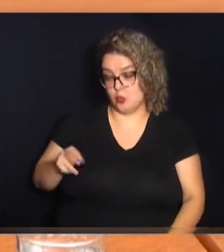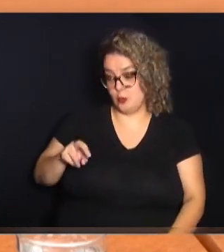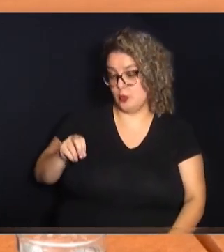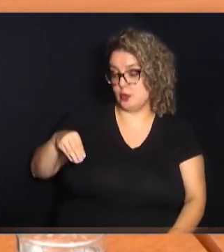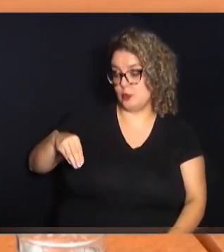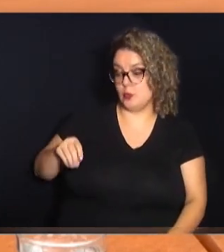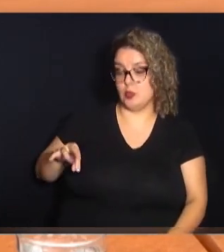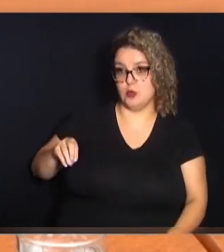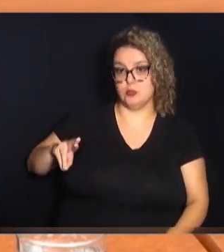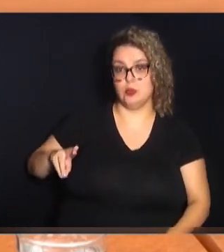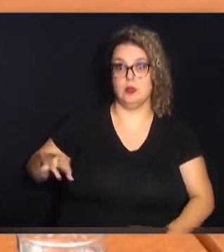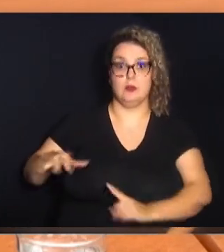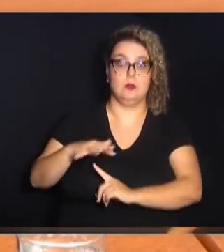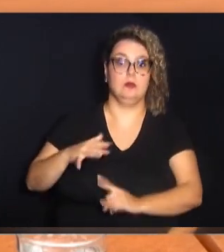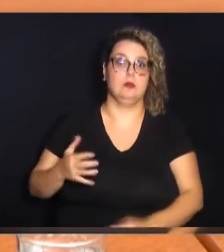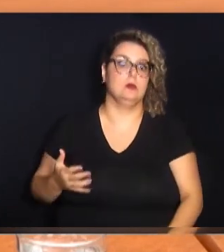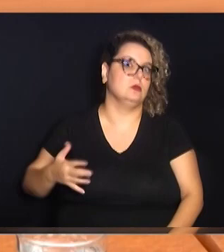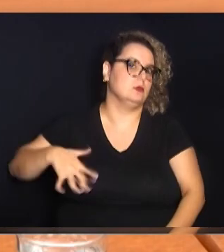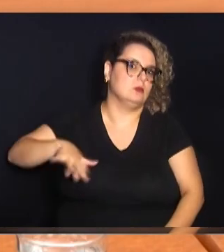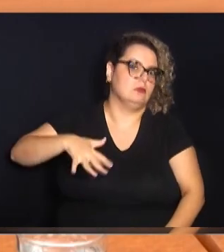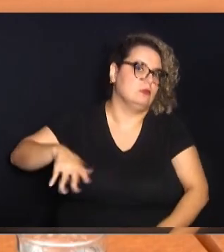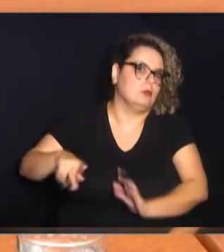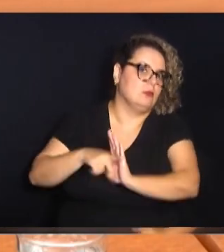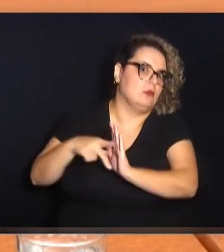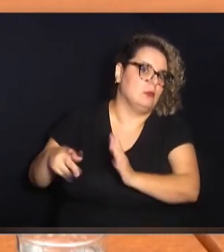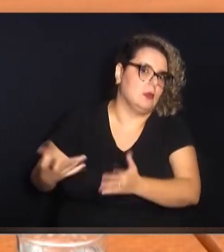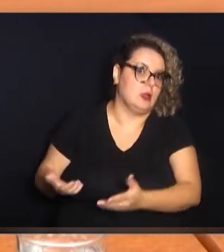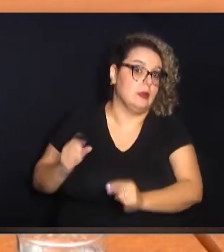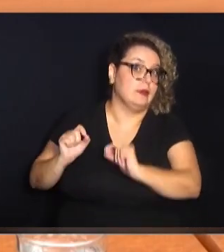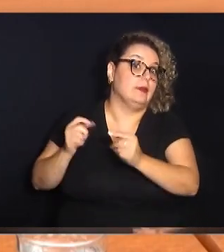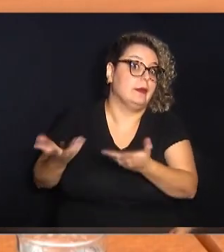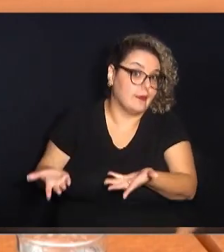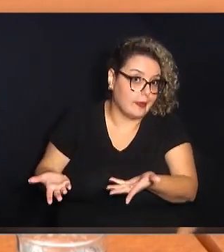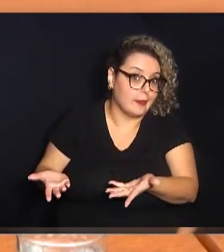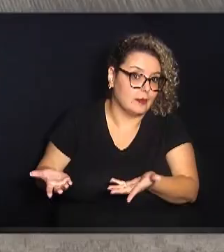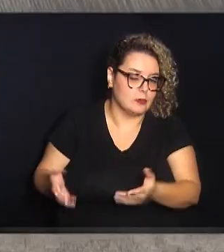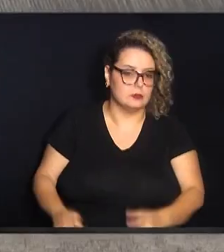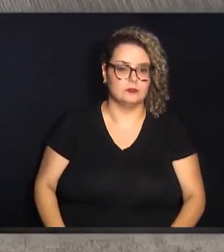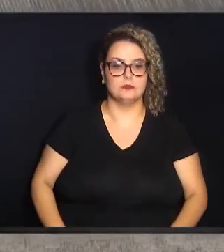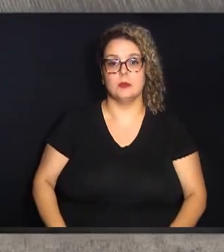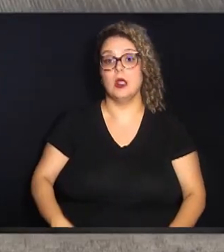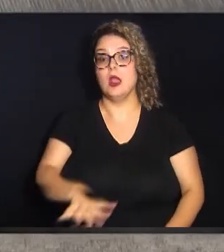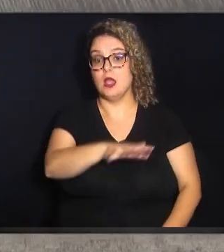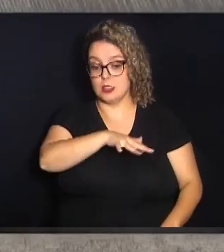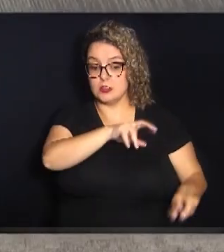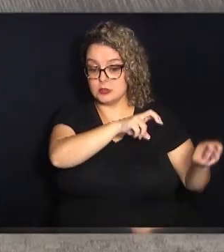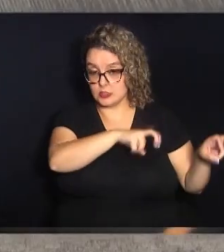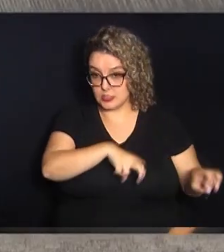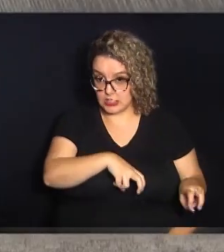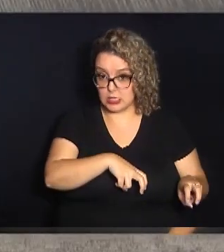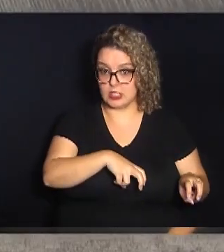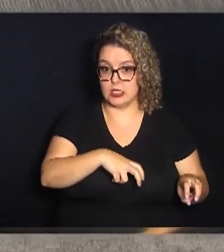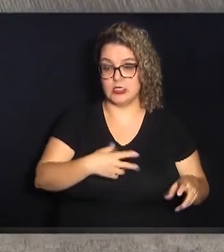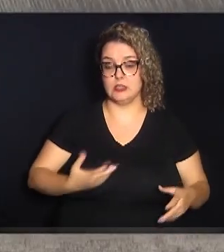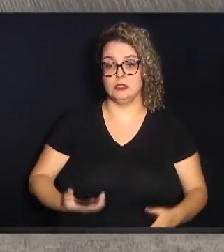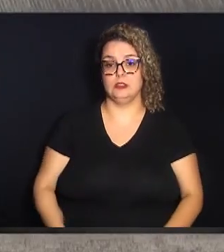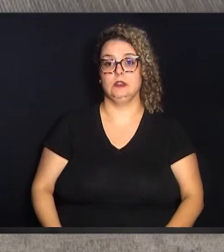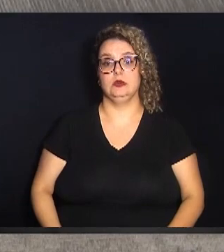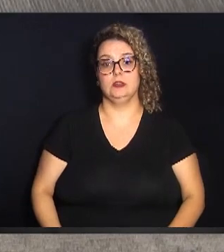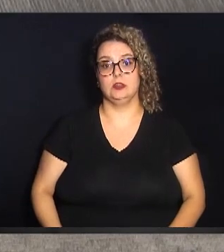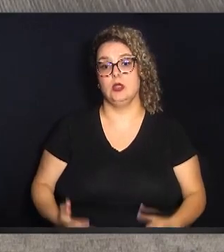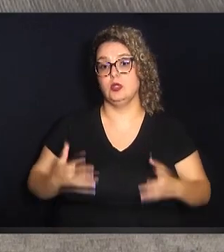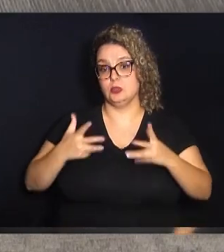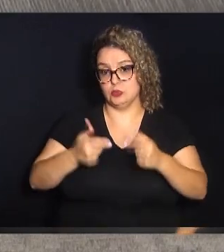promotor de Meio Ambiente tenha dito que não é a área dele se não é dele de quem que é né é da zona rural que vem